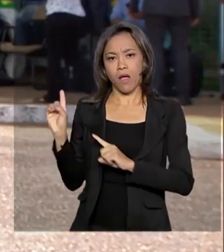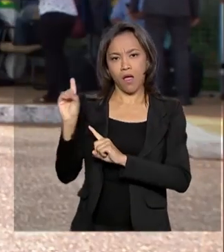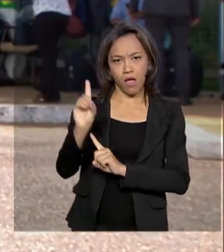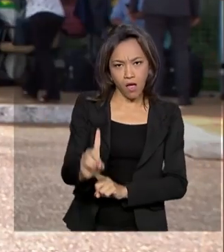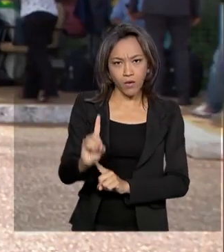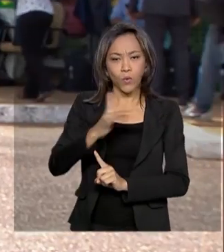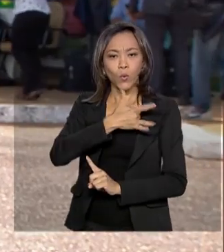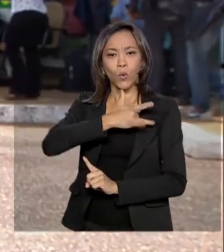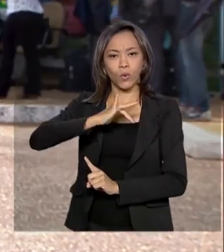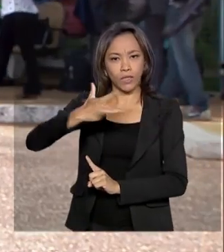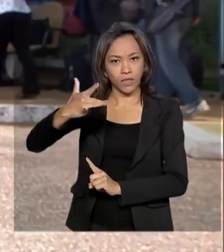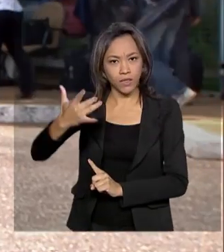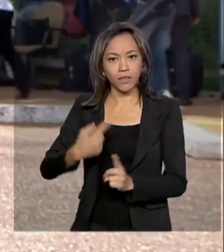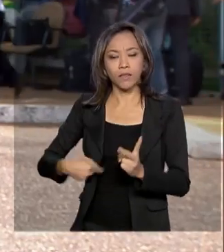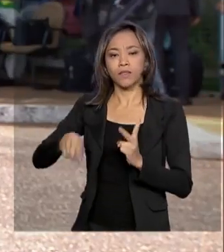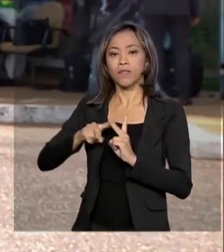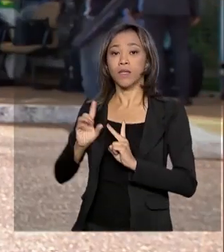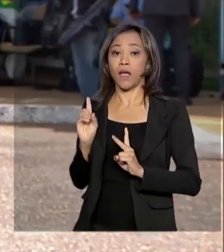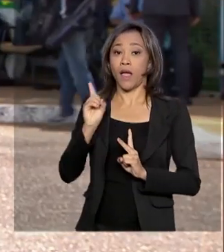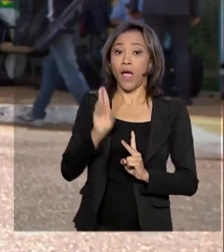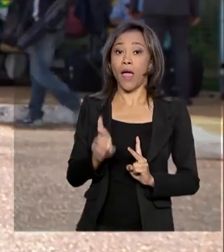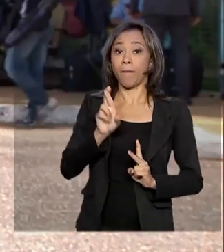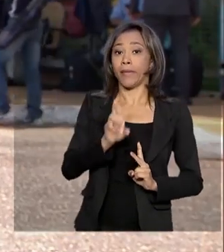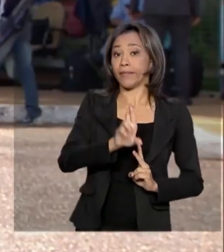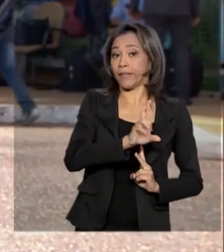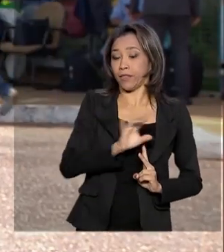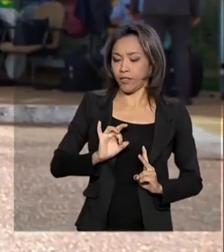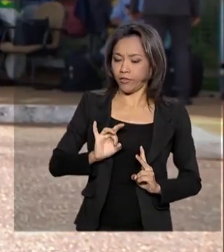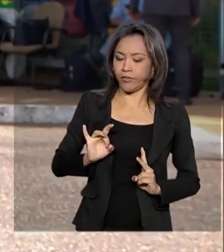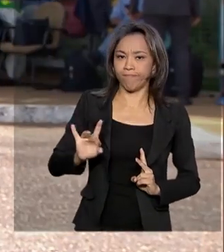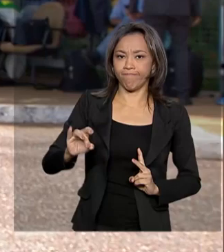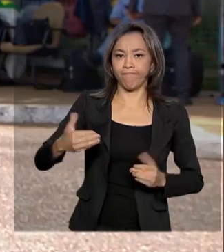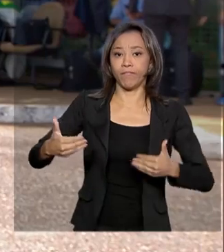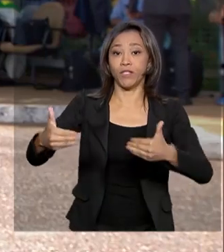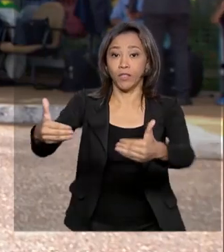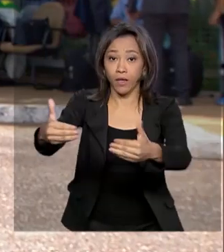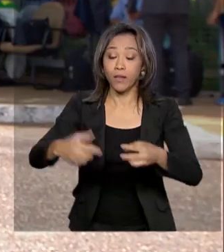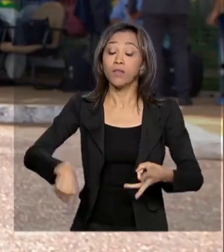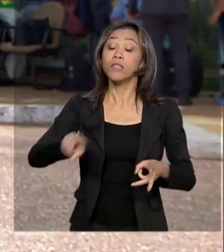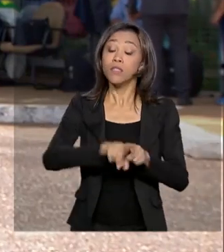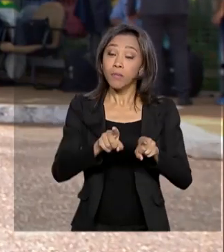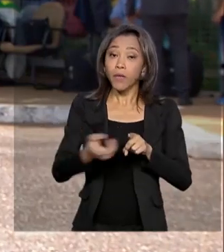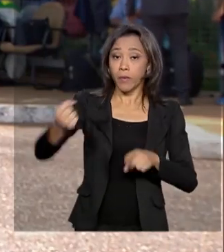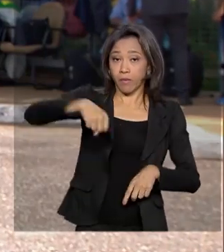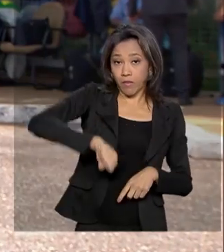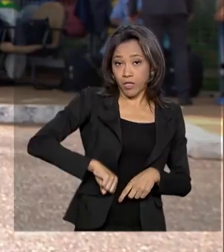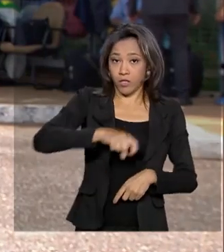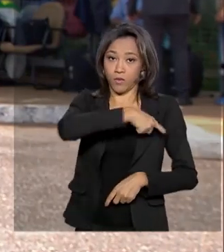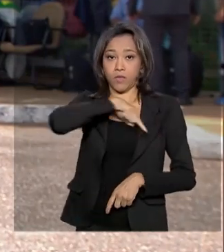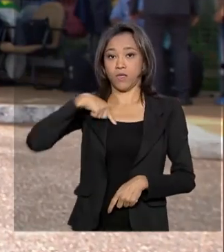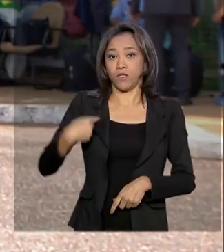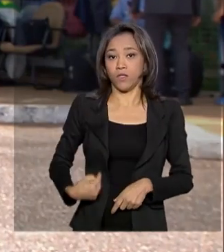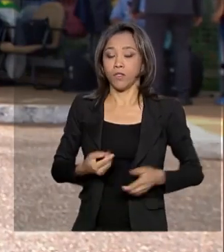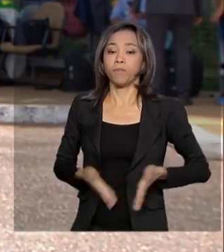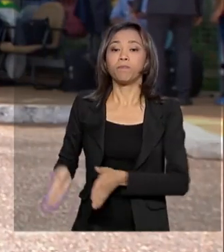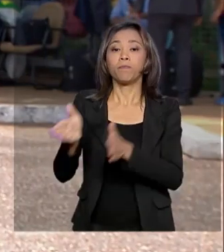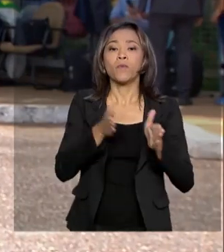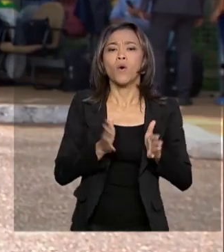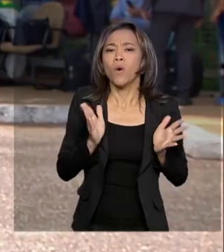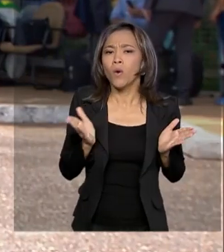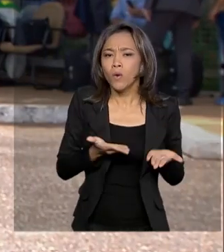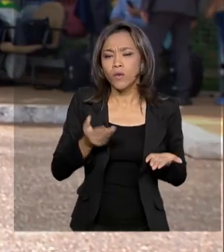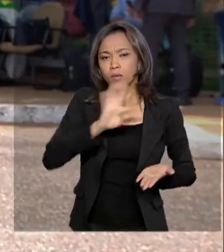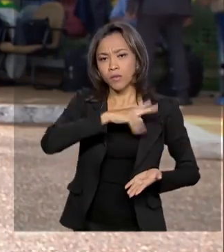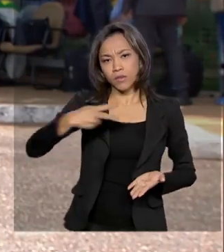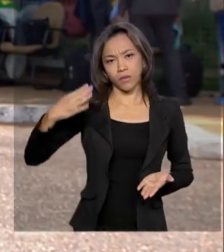casa civil onix lorenzoni representantes de vários ministérios e o embaixador da china e hoje o presidente jair bolsonaro